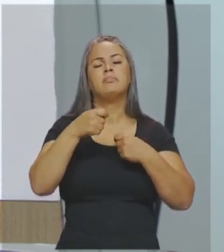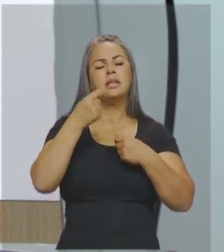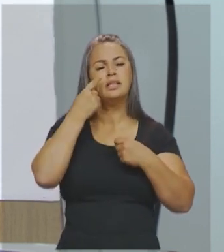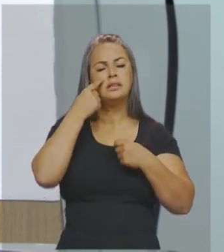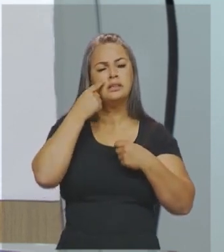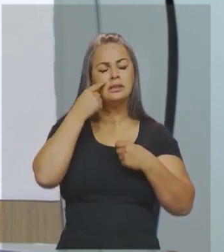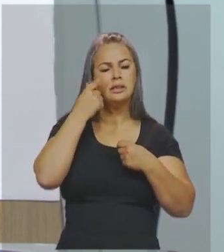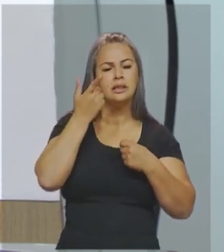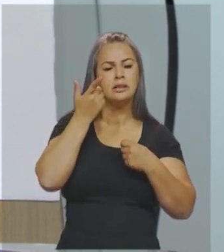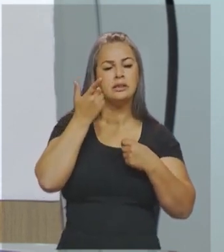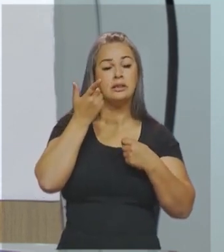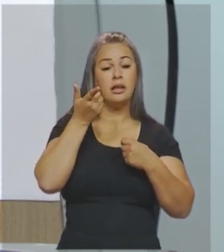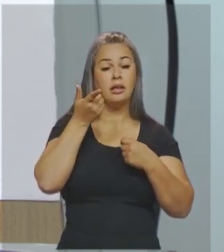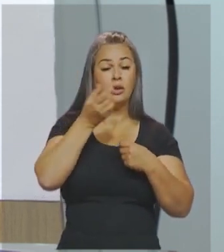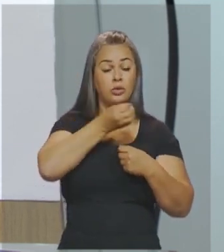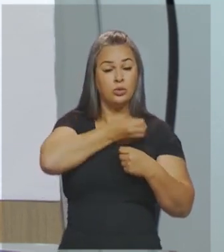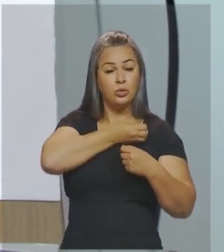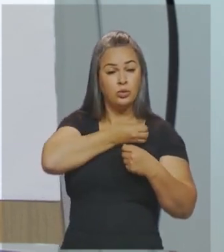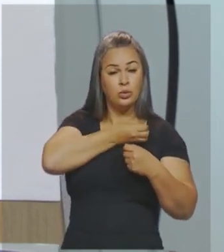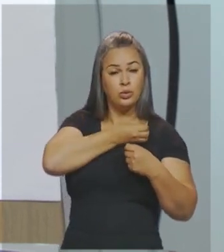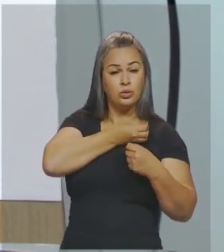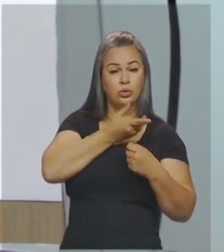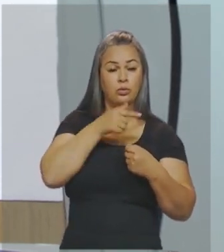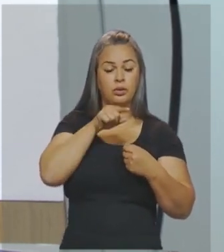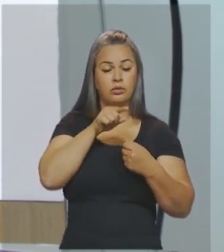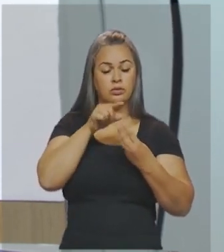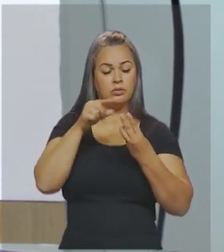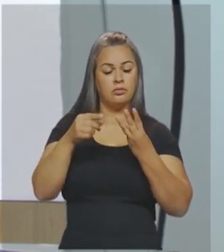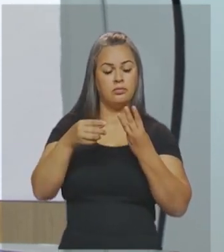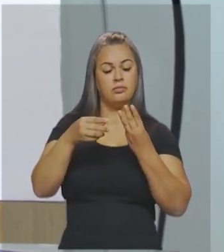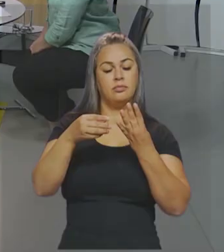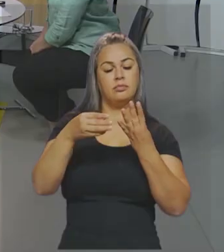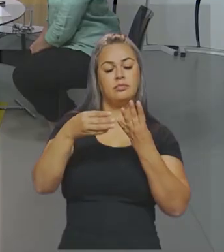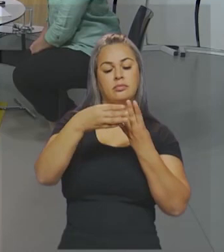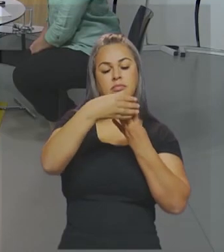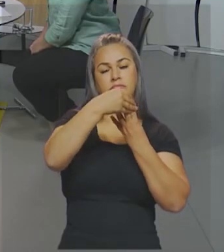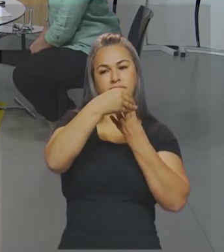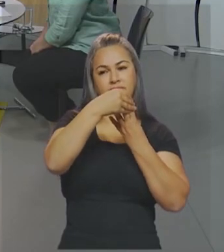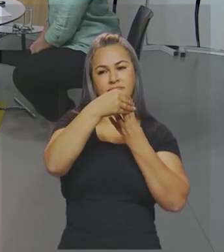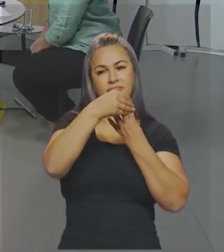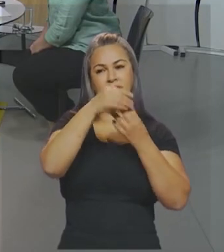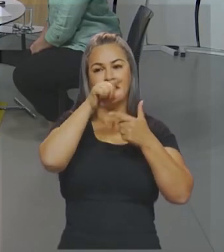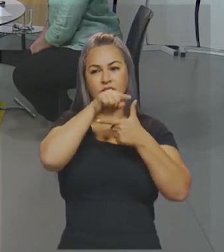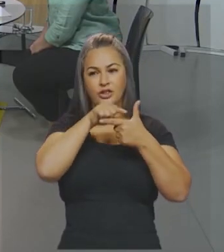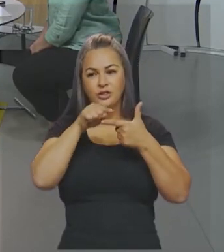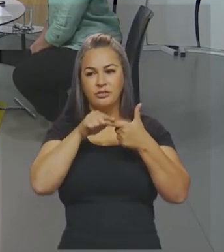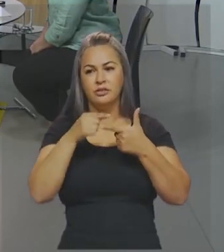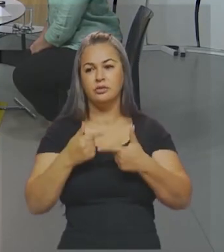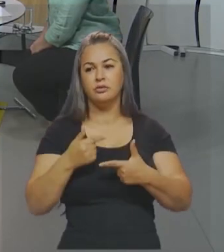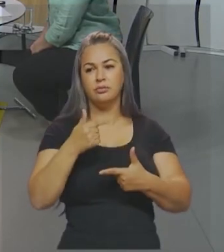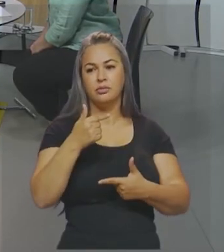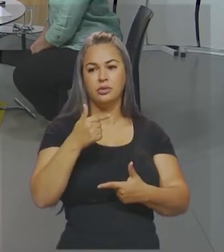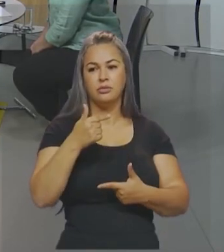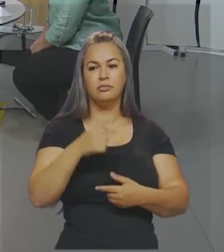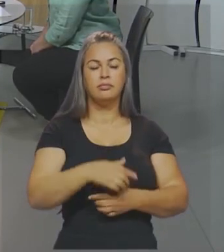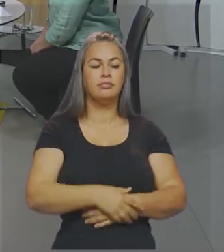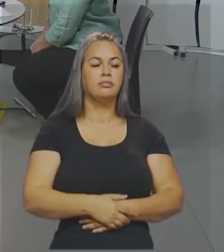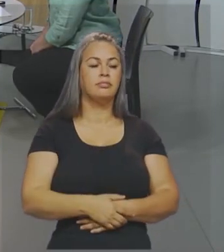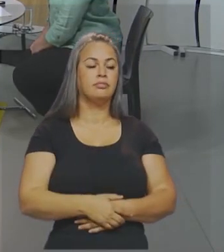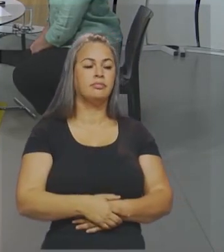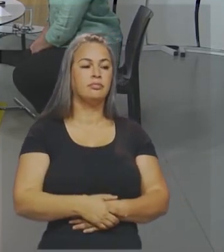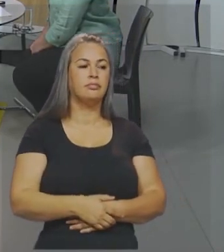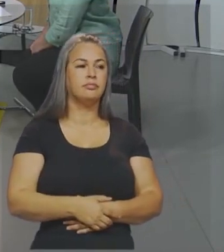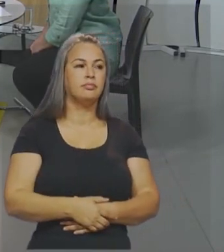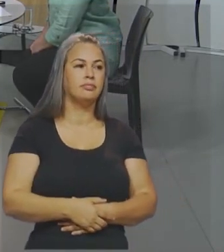É somar os dois valores e dividir por 2. Bom. Obrigada. Vamos para a próxima. Nossa próxima